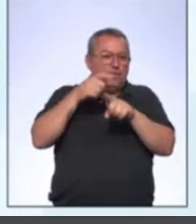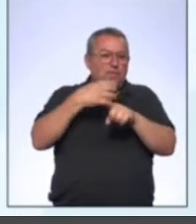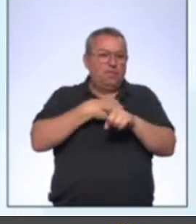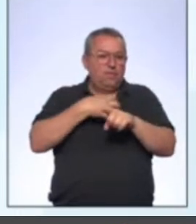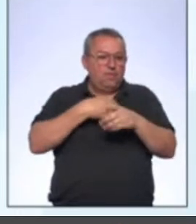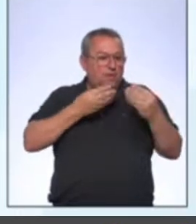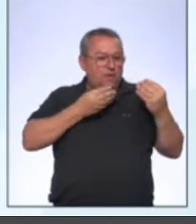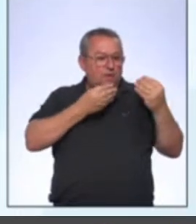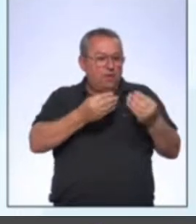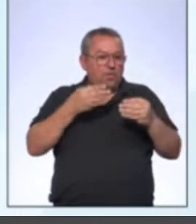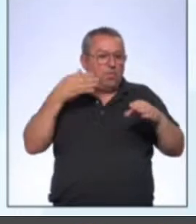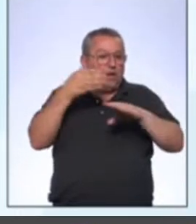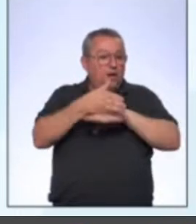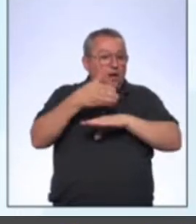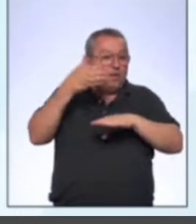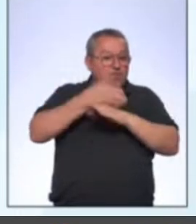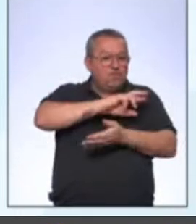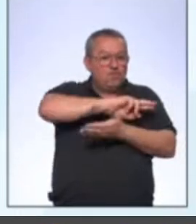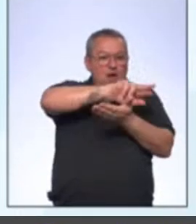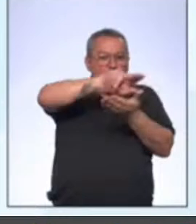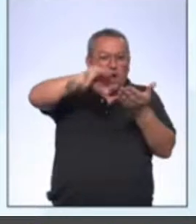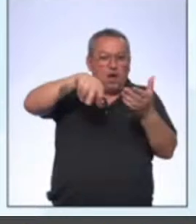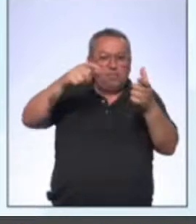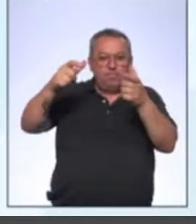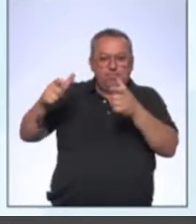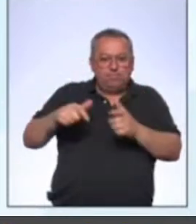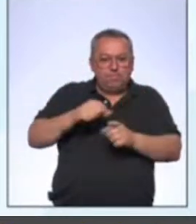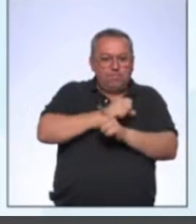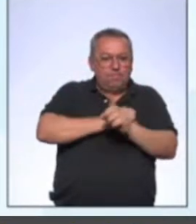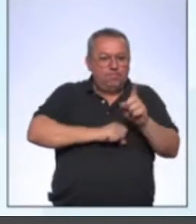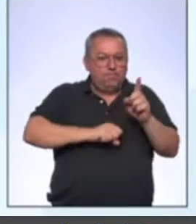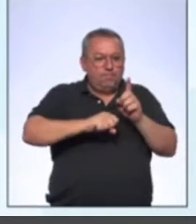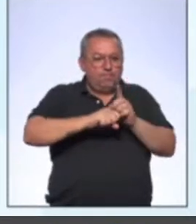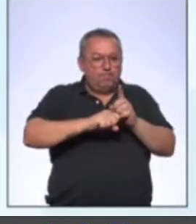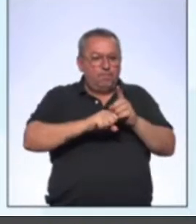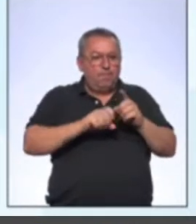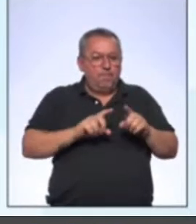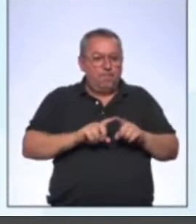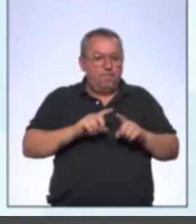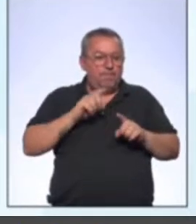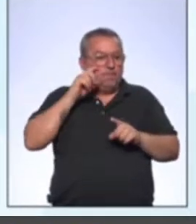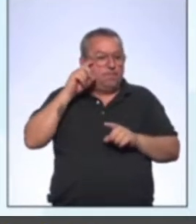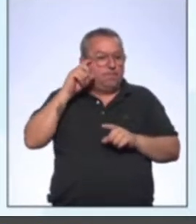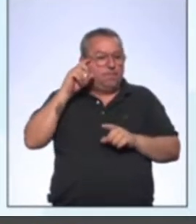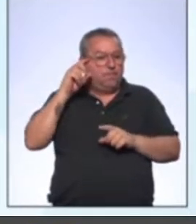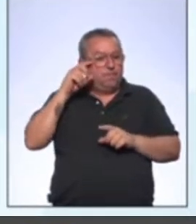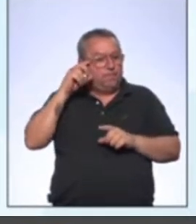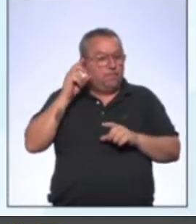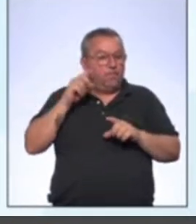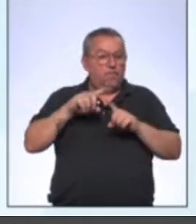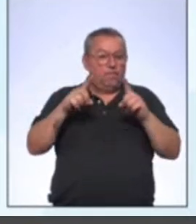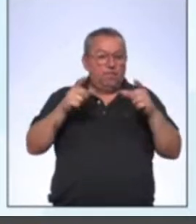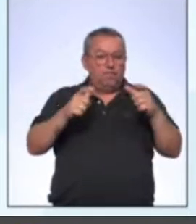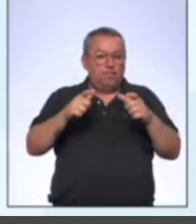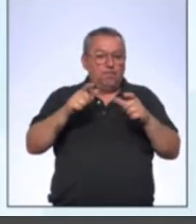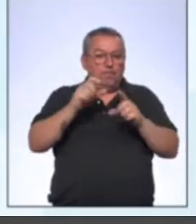que promovam a sua participação nos vários espaços da sociedade. Opa, falou em espaço da